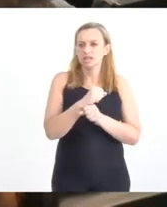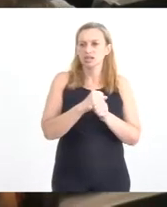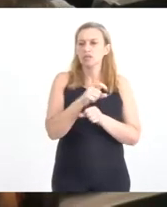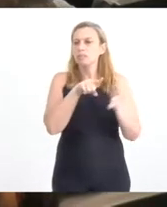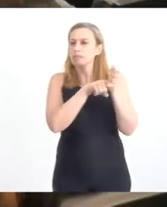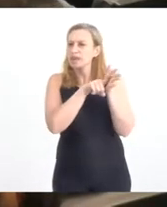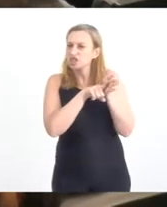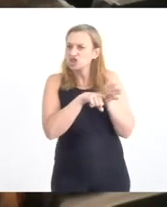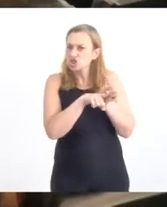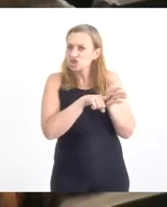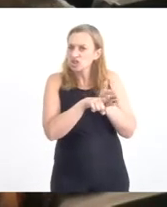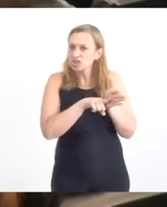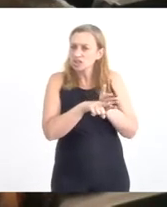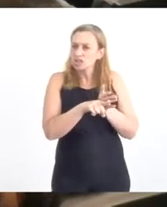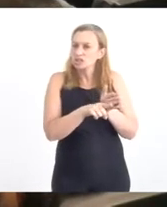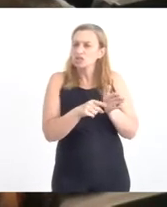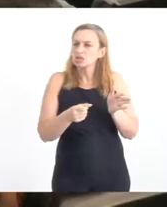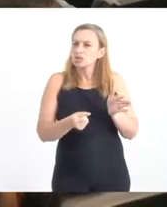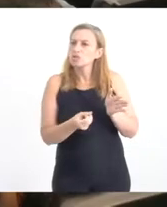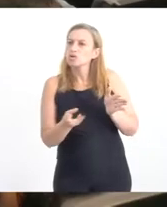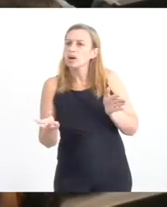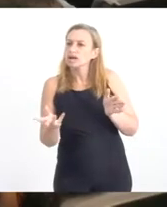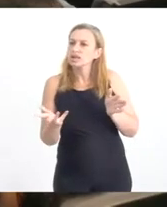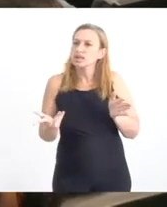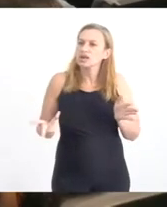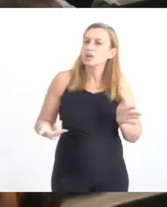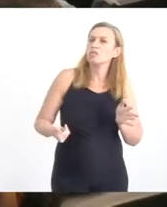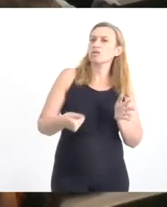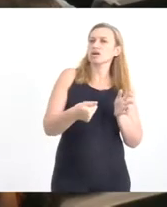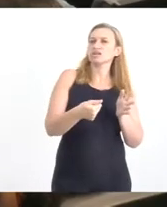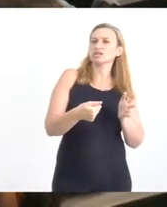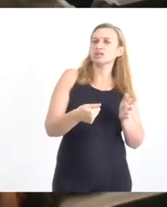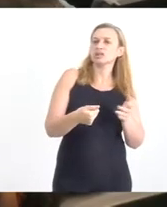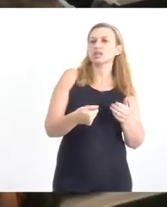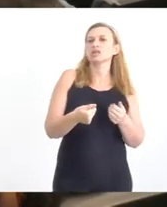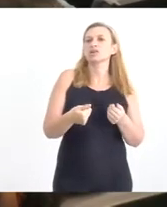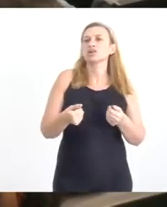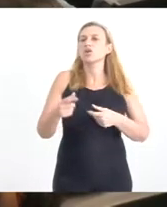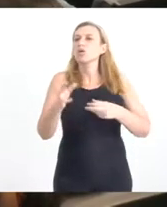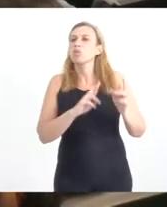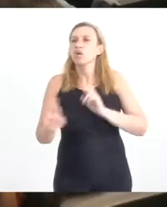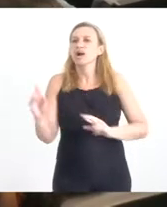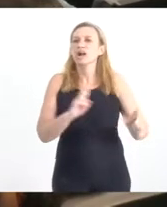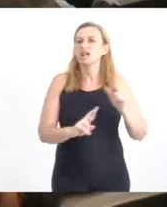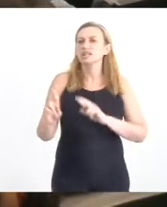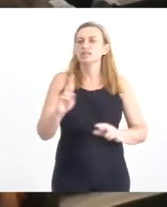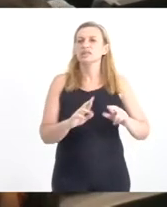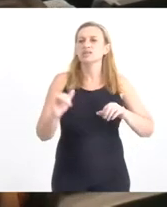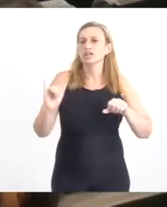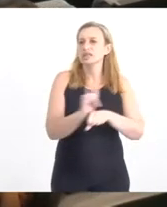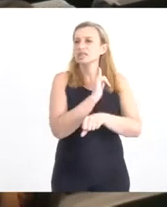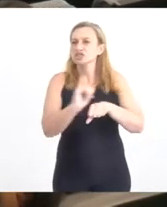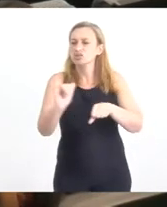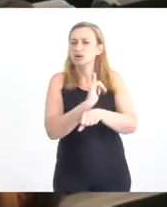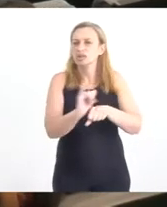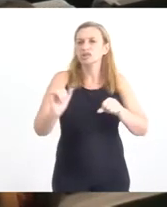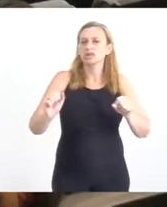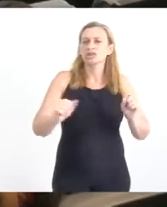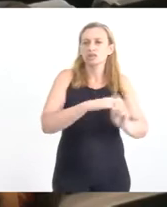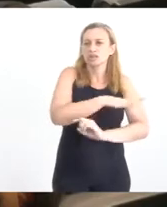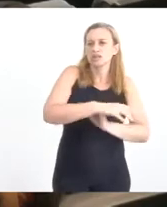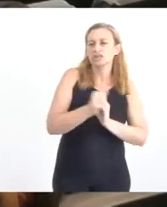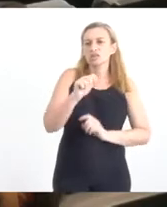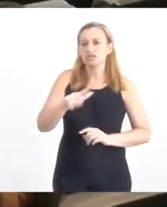trazido pesquisas qualitativas e quantitativas com relação a interface articulação da sociedade civil